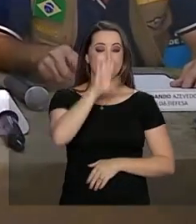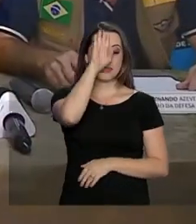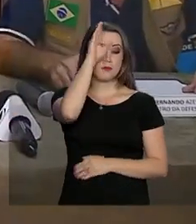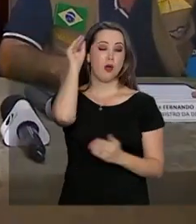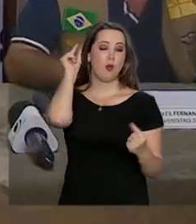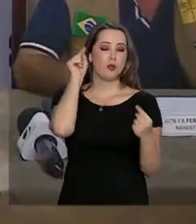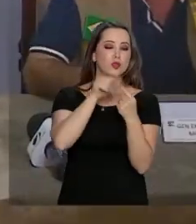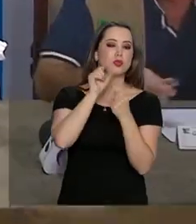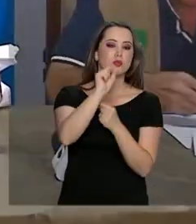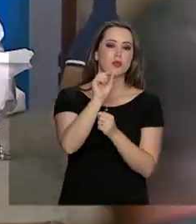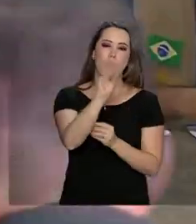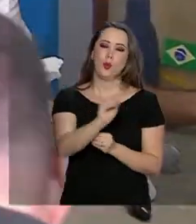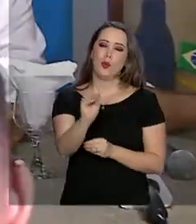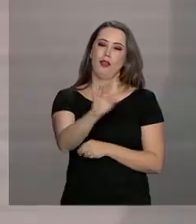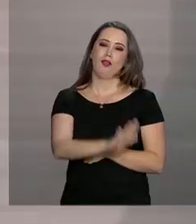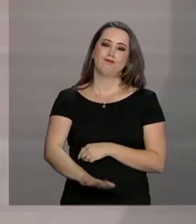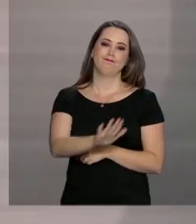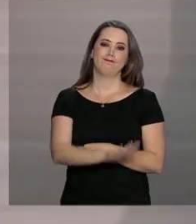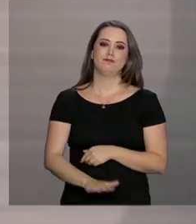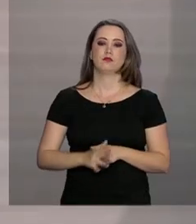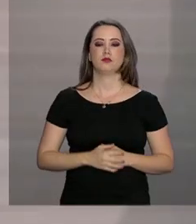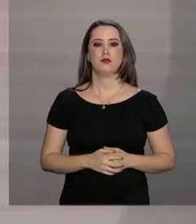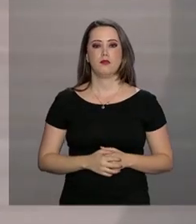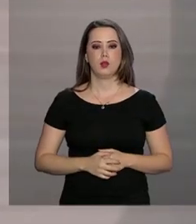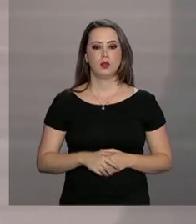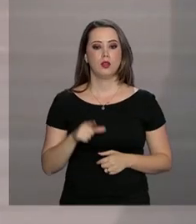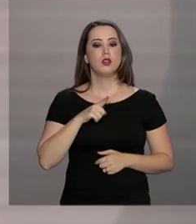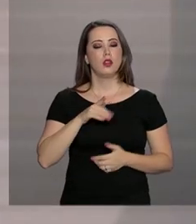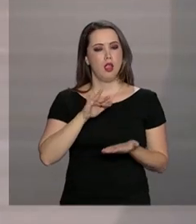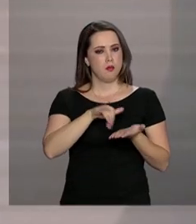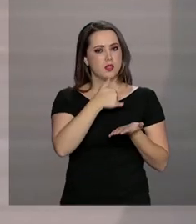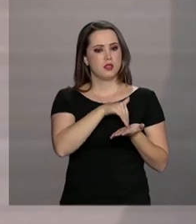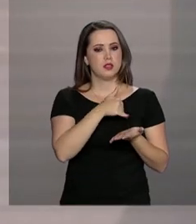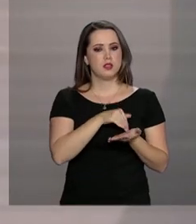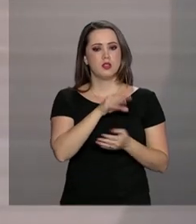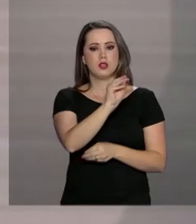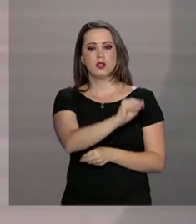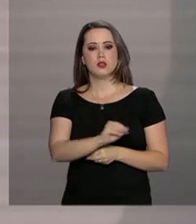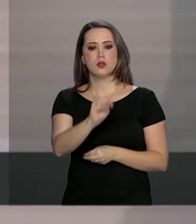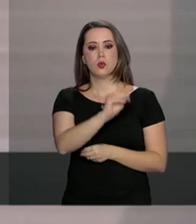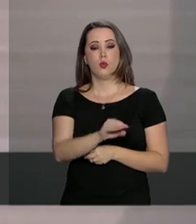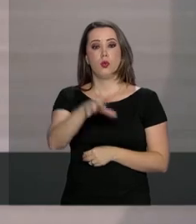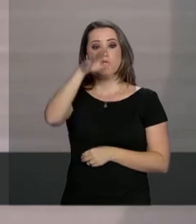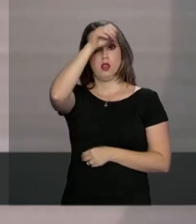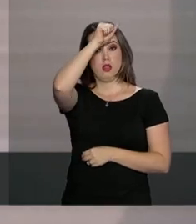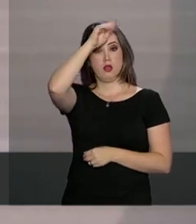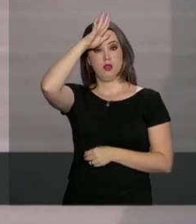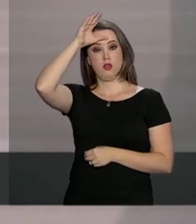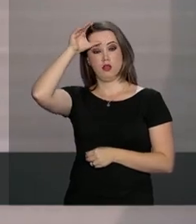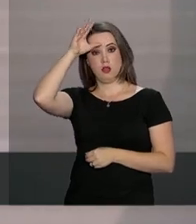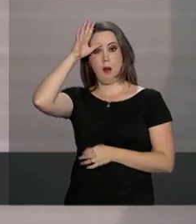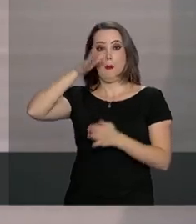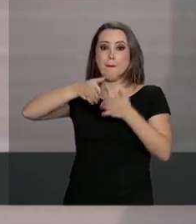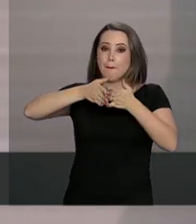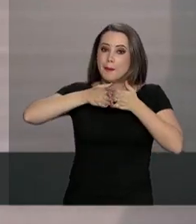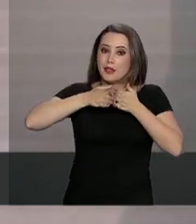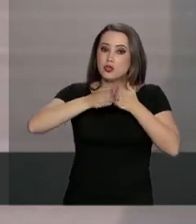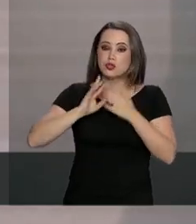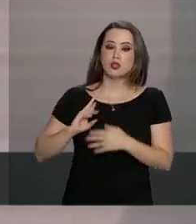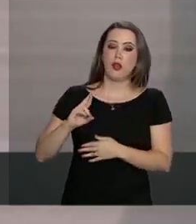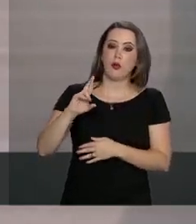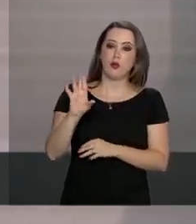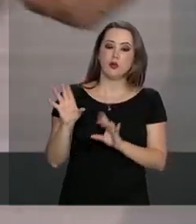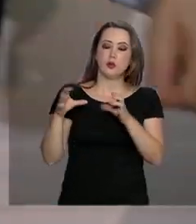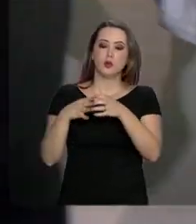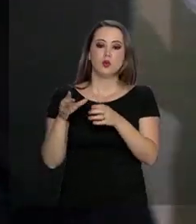prioridade é atender as crianças. Nós temos uma secretaria que cuida de alfabetização, acionarei o responsável por